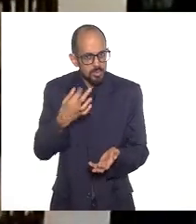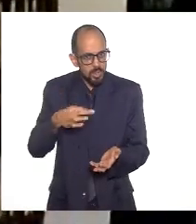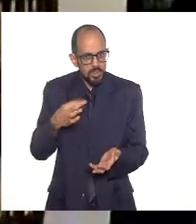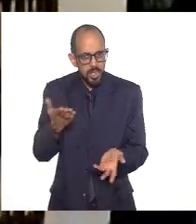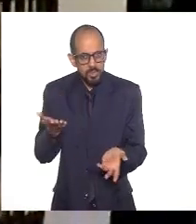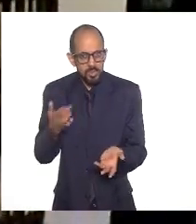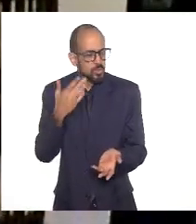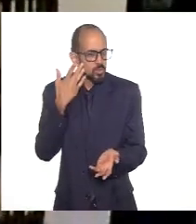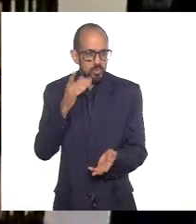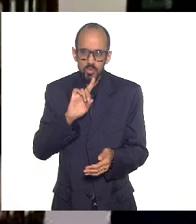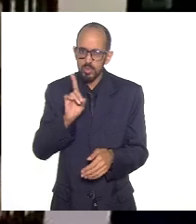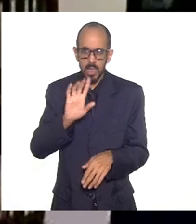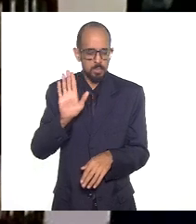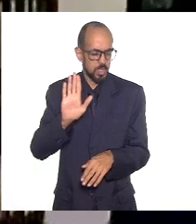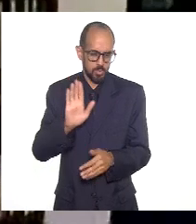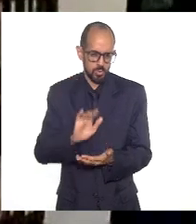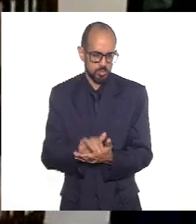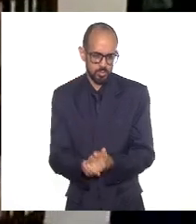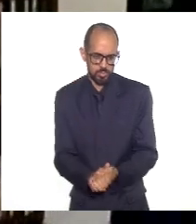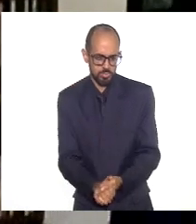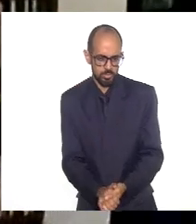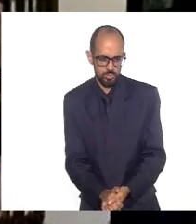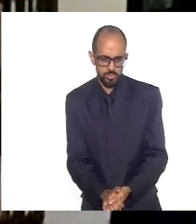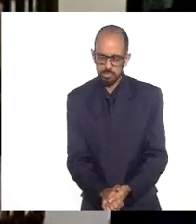É saúde? Não estou sabendo.